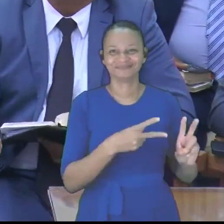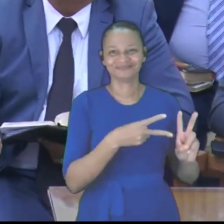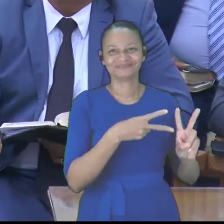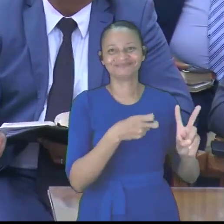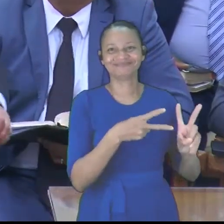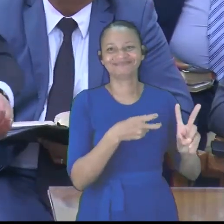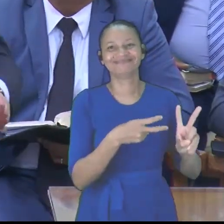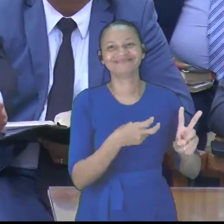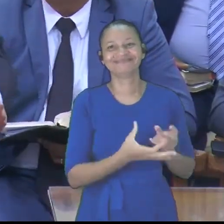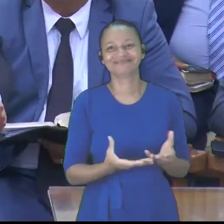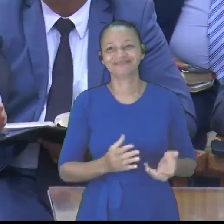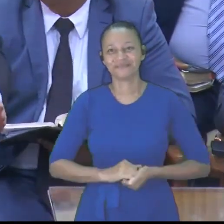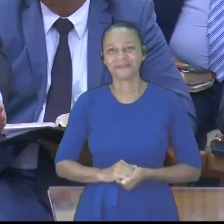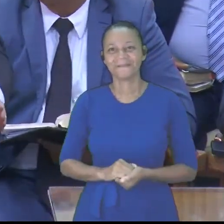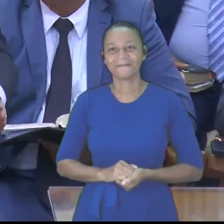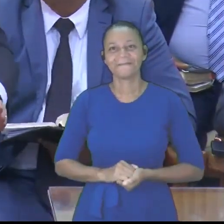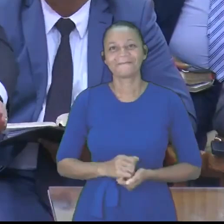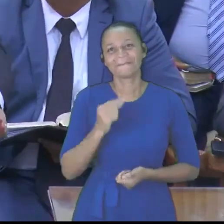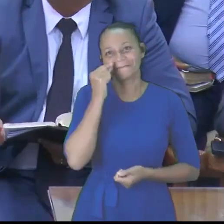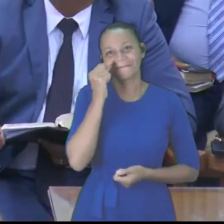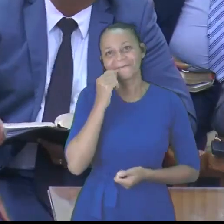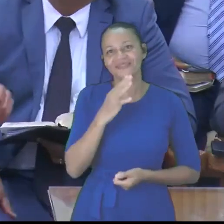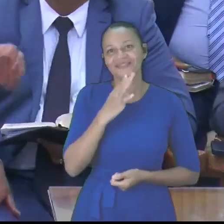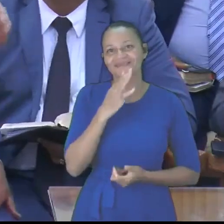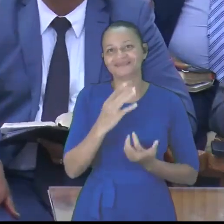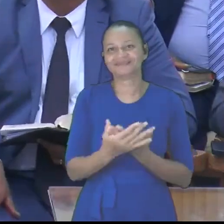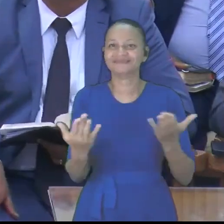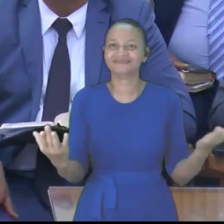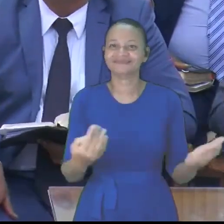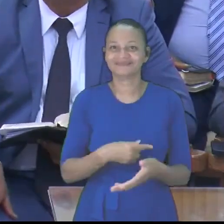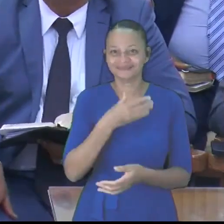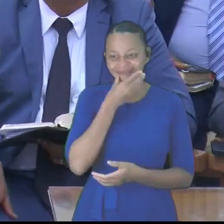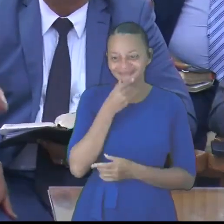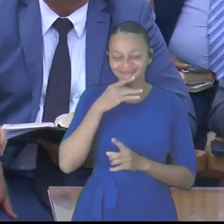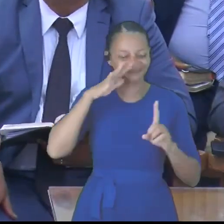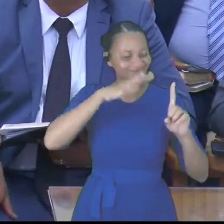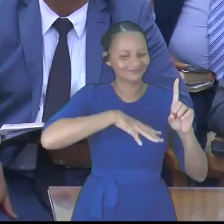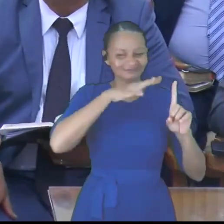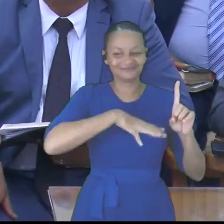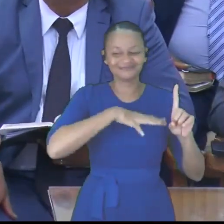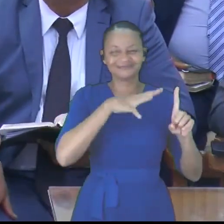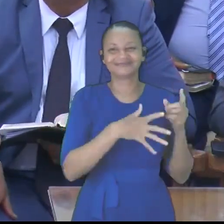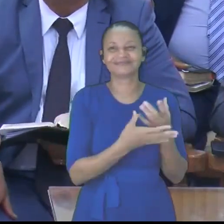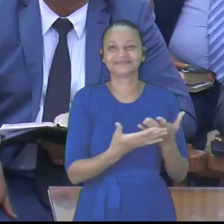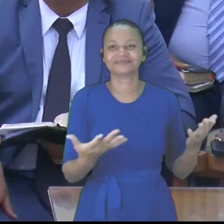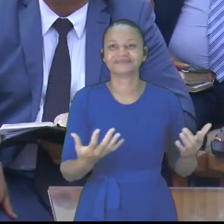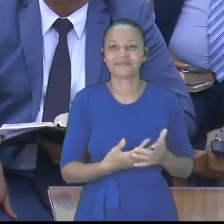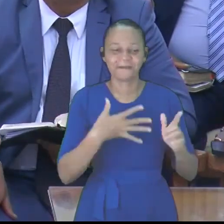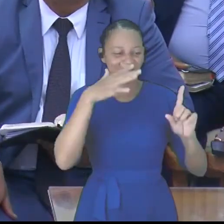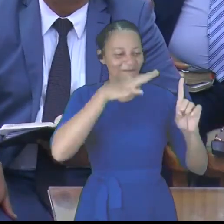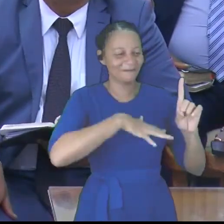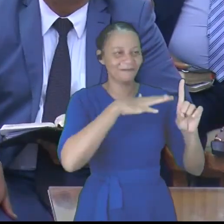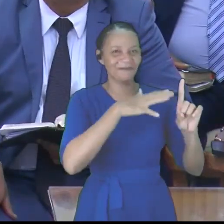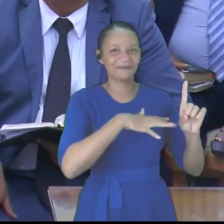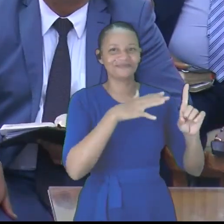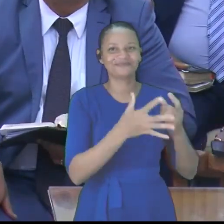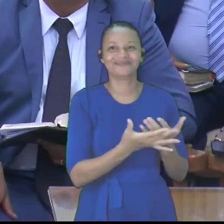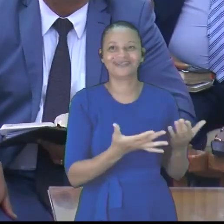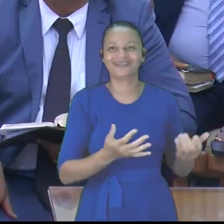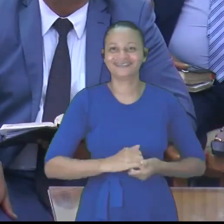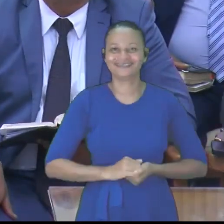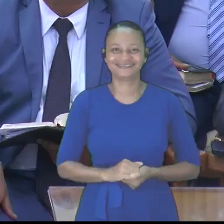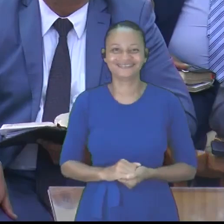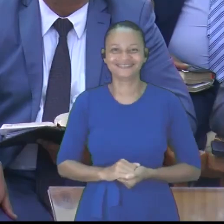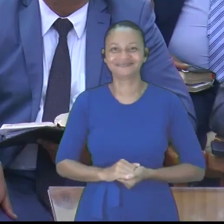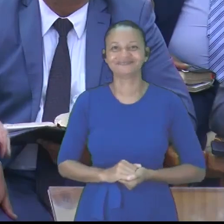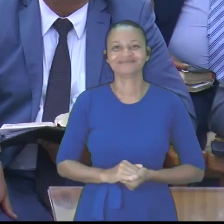O irmão conhece, o pastor Neném conheceu. O irmão Antônio era um velho idólatra. idólatra mesmo, coitado. E